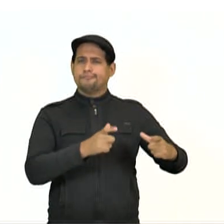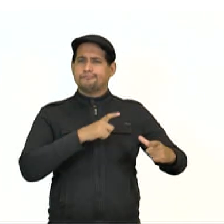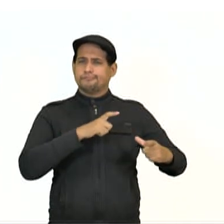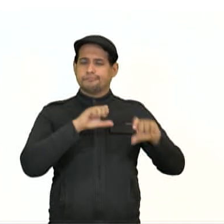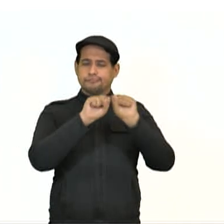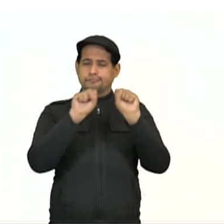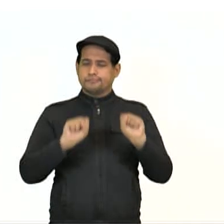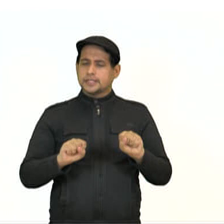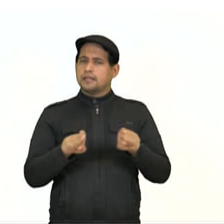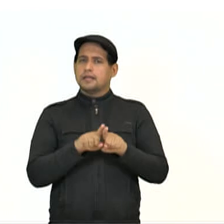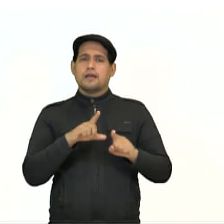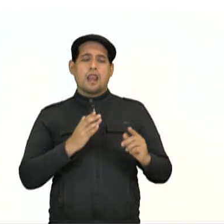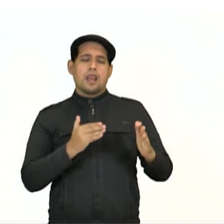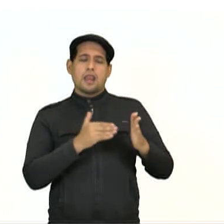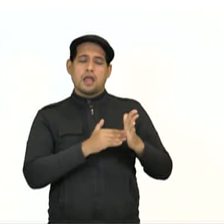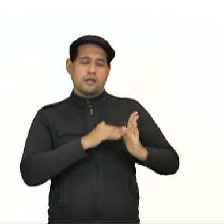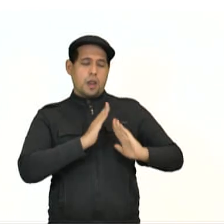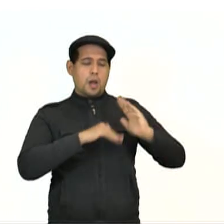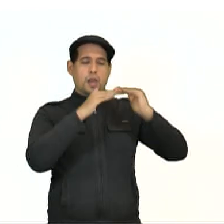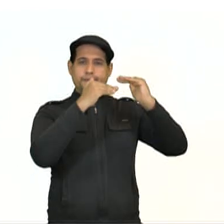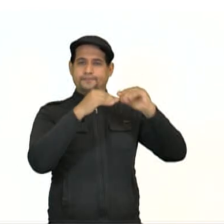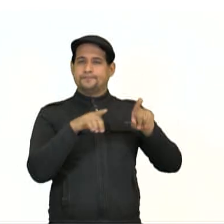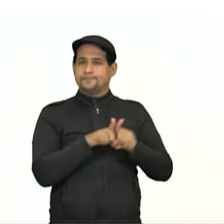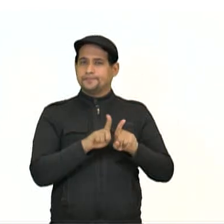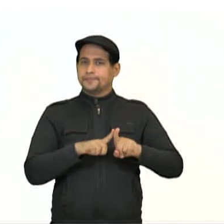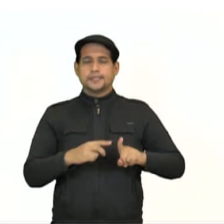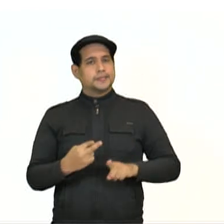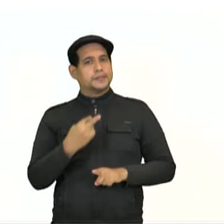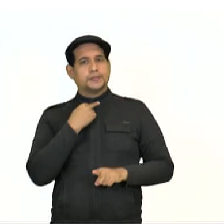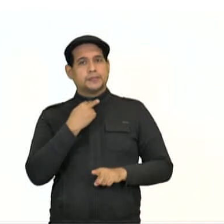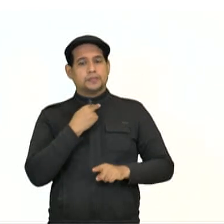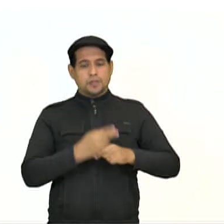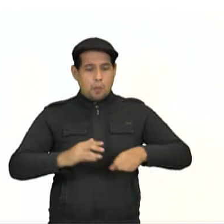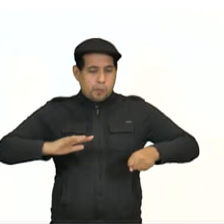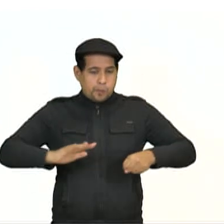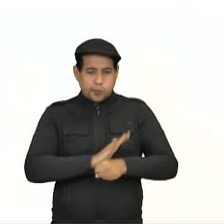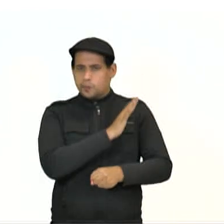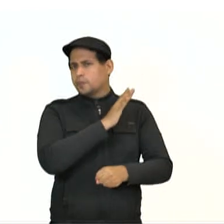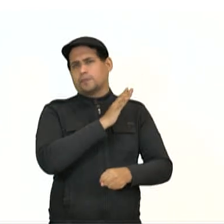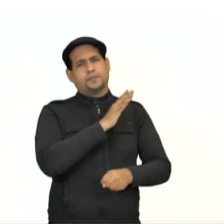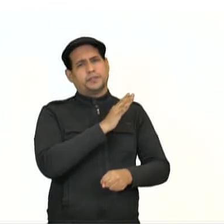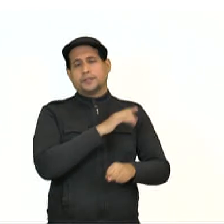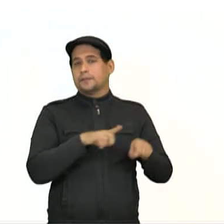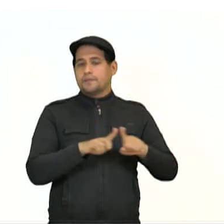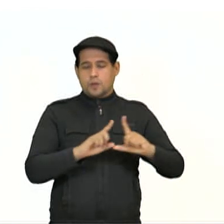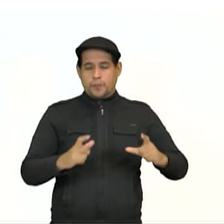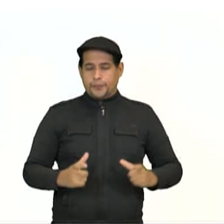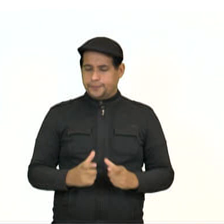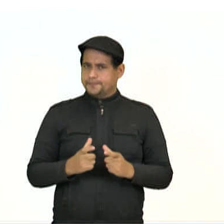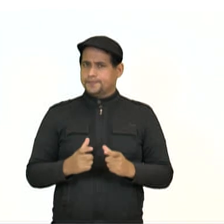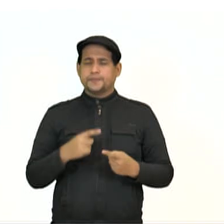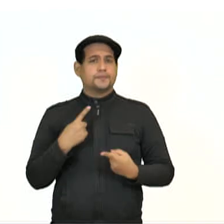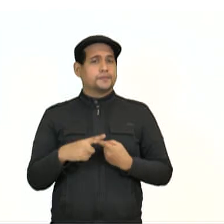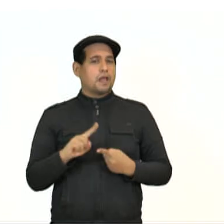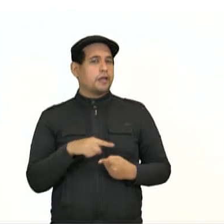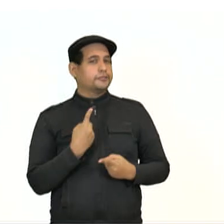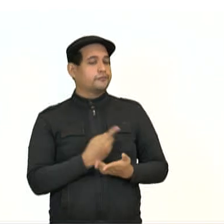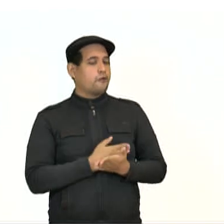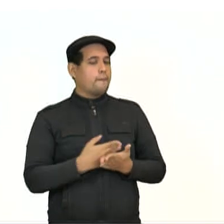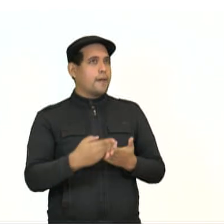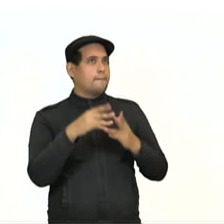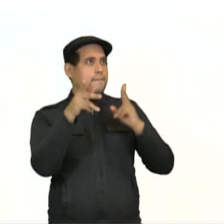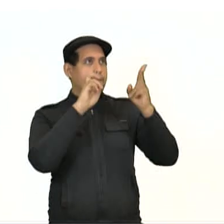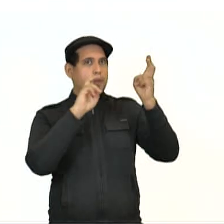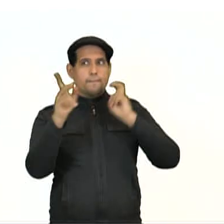ecossistema, limitando o desenvolvimento do organismo. Não pode ter uma superpopulação em um pequeno ambiente, porque aí a gente vai começar a